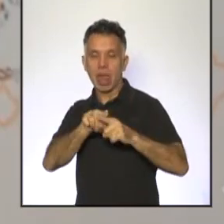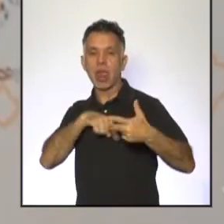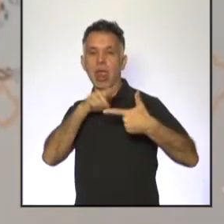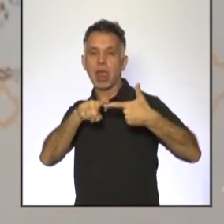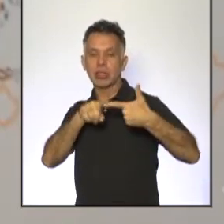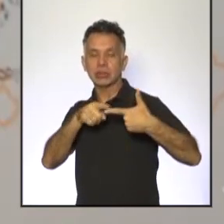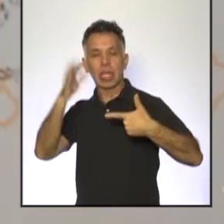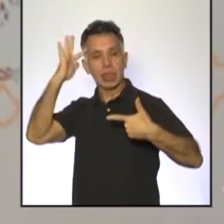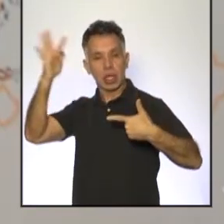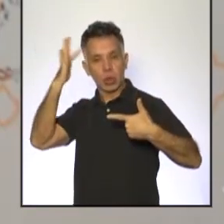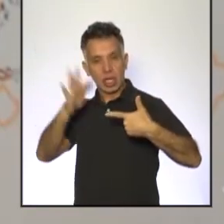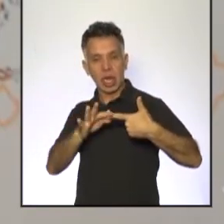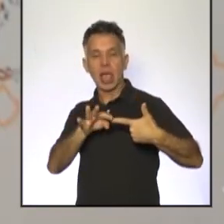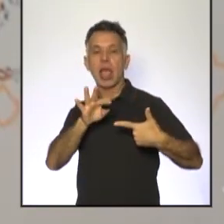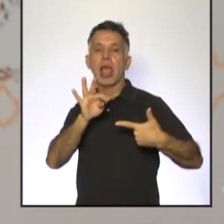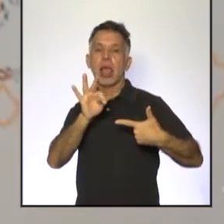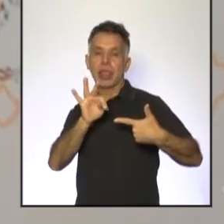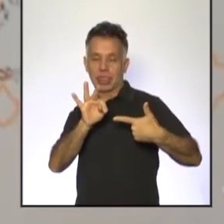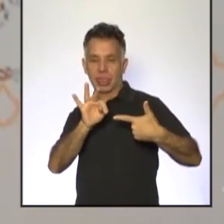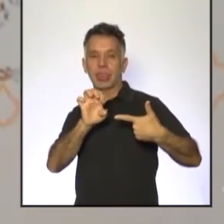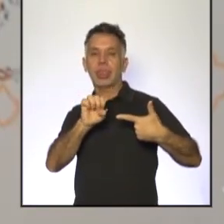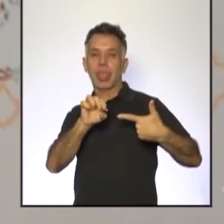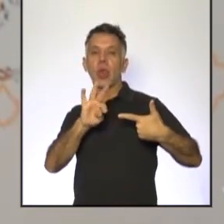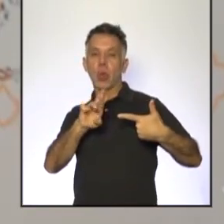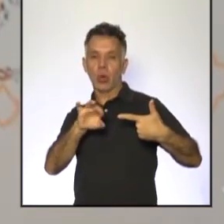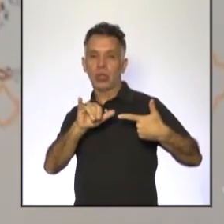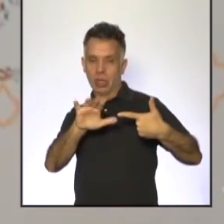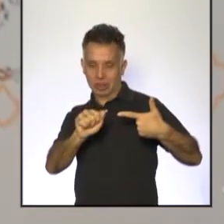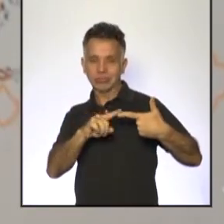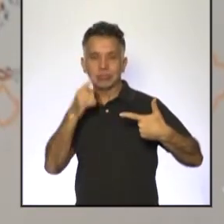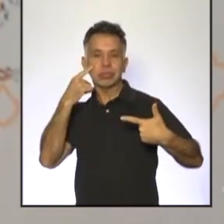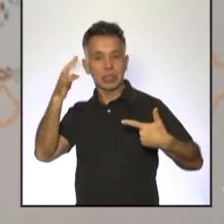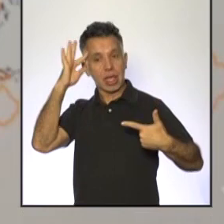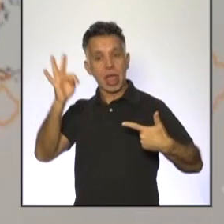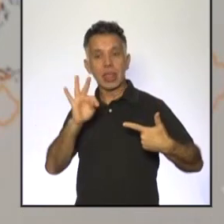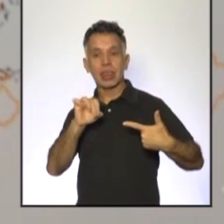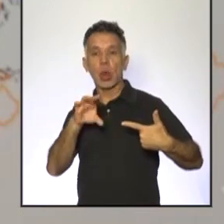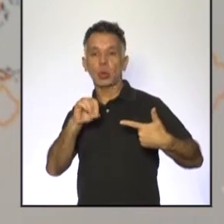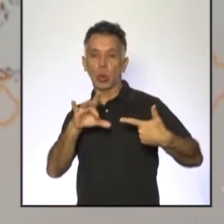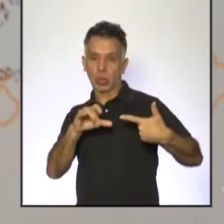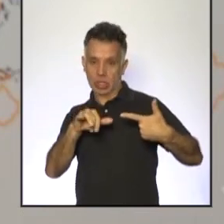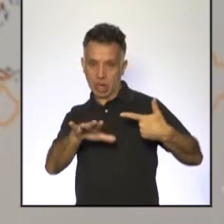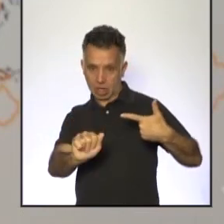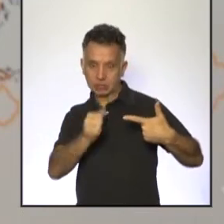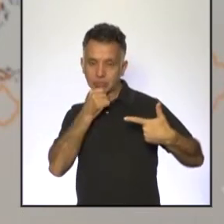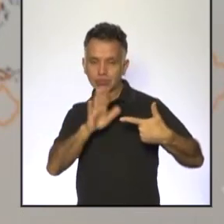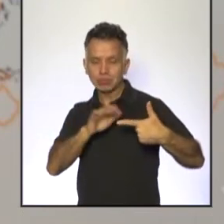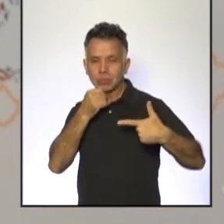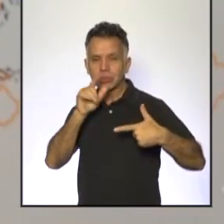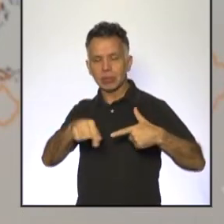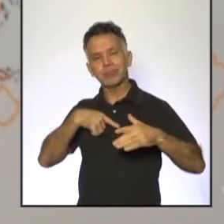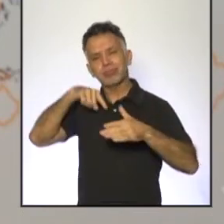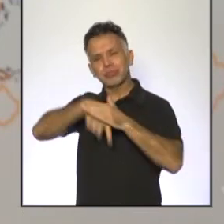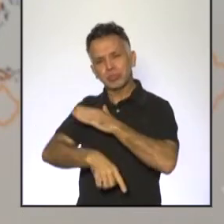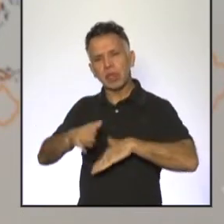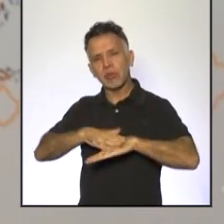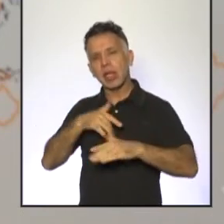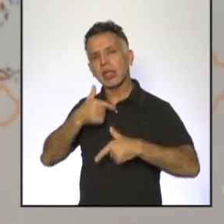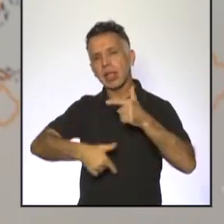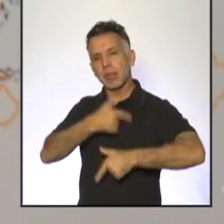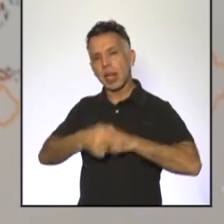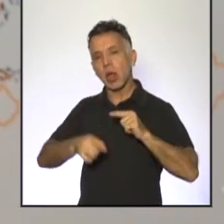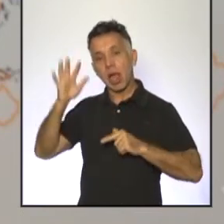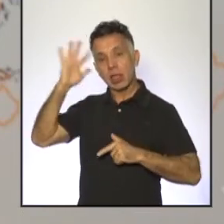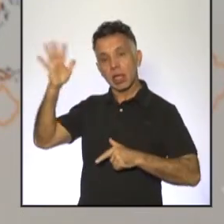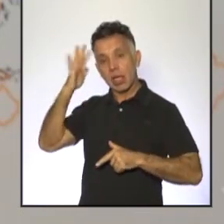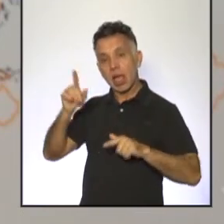E eu ainda tinha avisado vocês, para quem não acompanhou, que a gente trabalharia de forma mais aprofundada a teoria